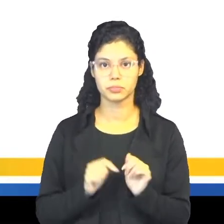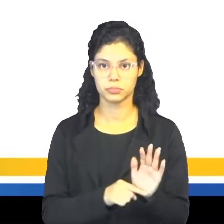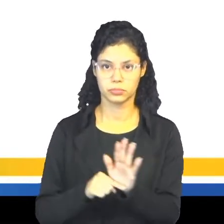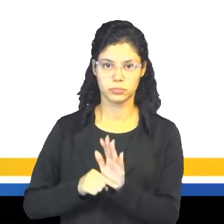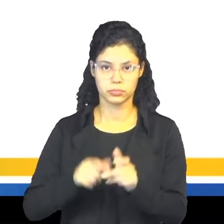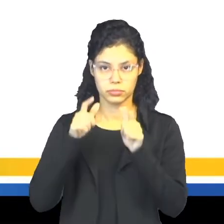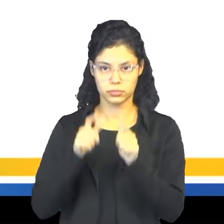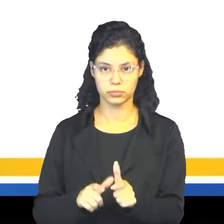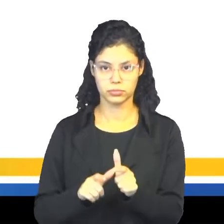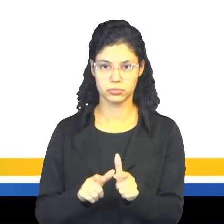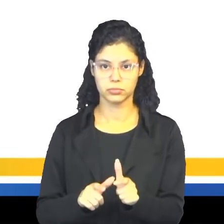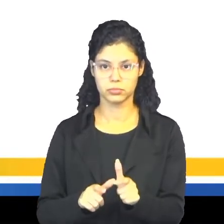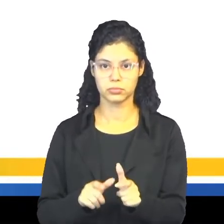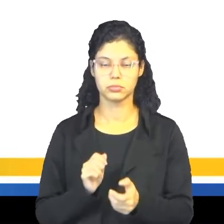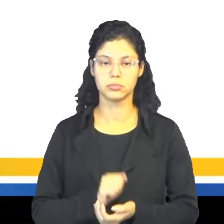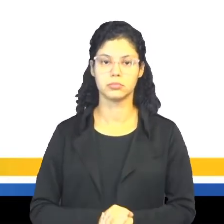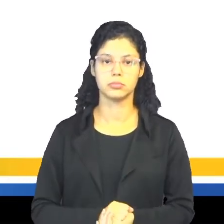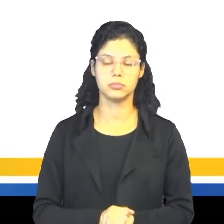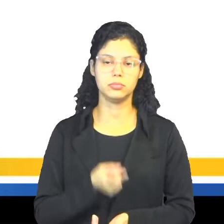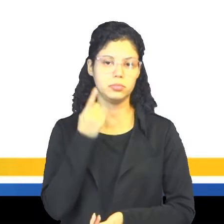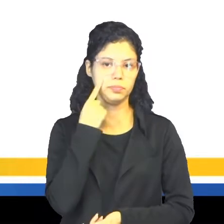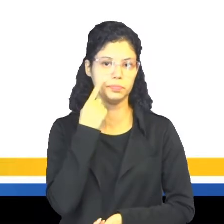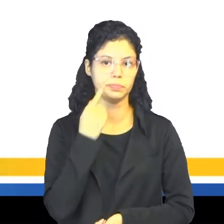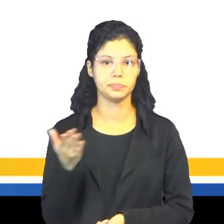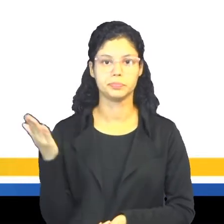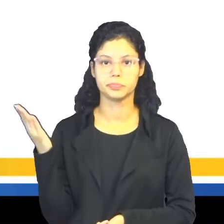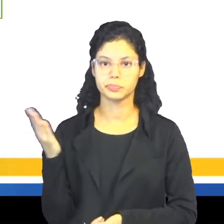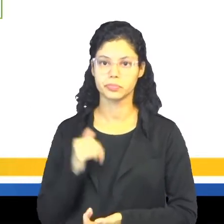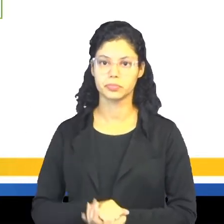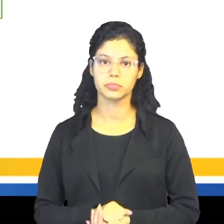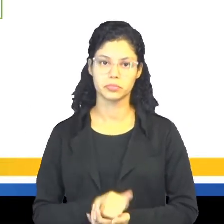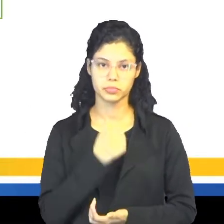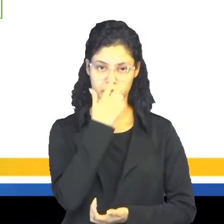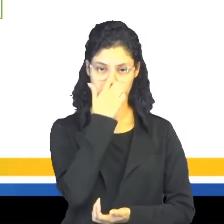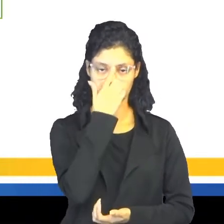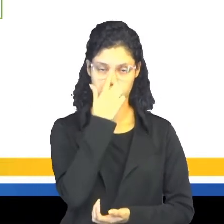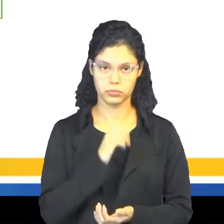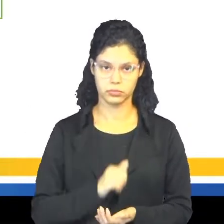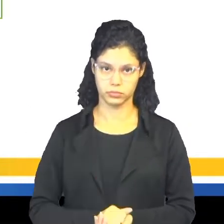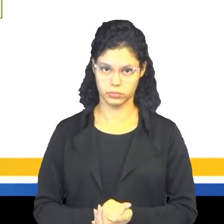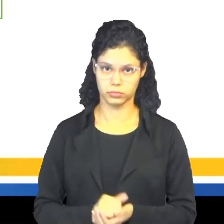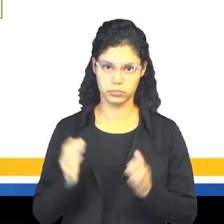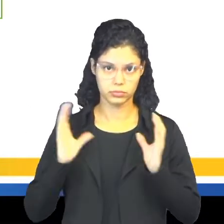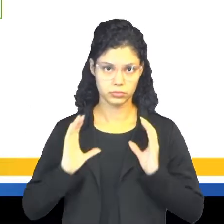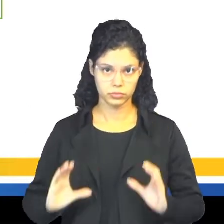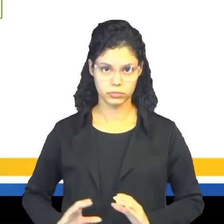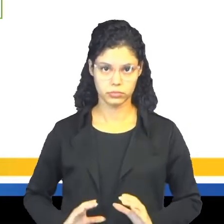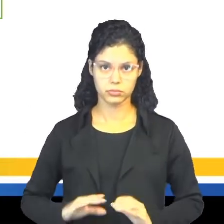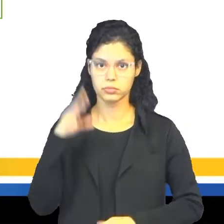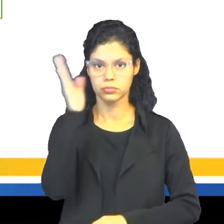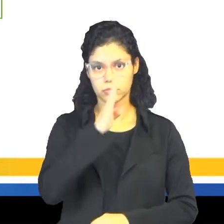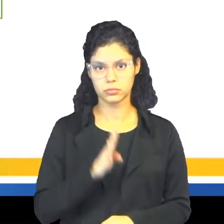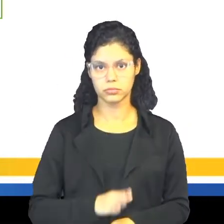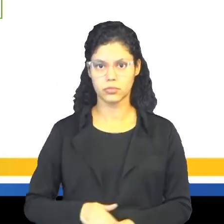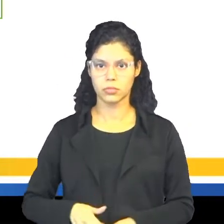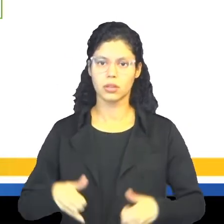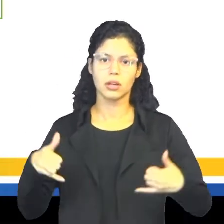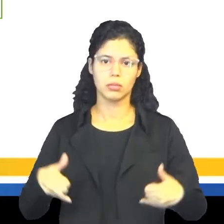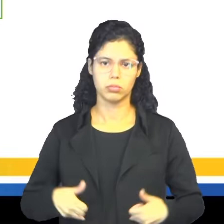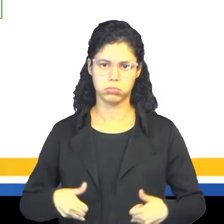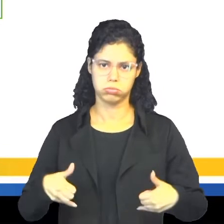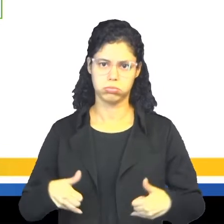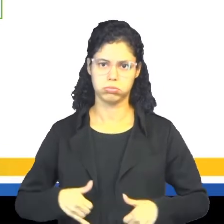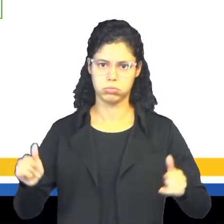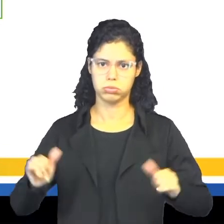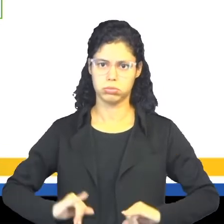indicar um lugar de origem Olha só o Heitor exemplo aí também a gente tem o cidadão brasileiro sofre